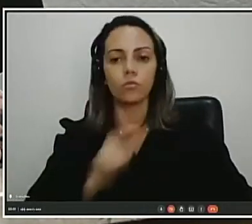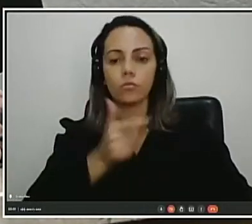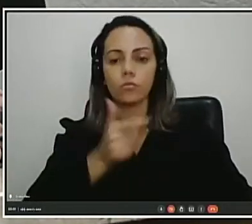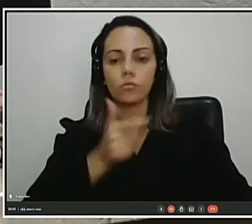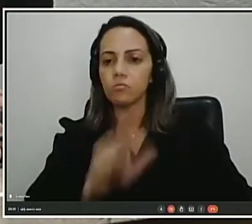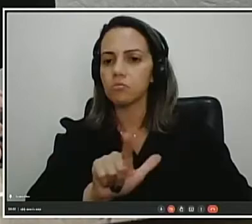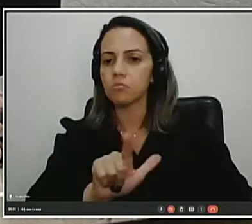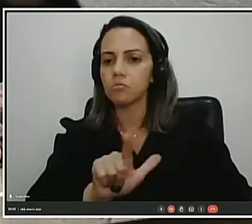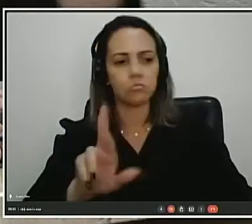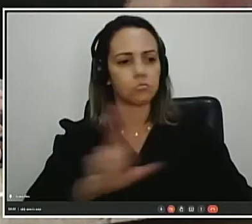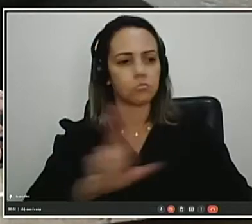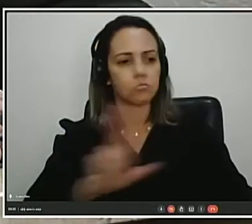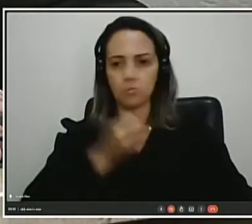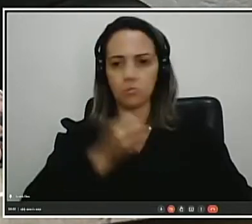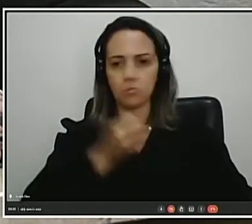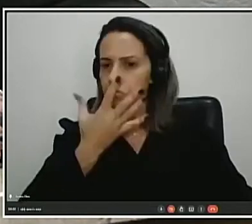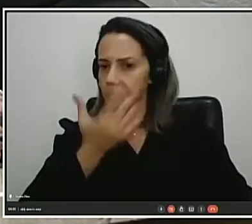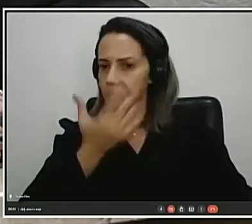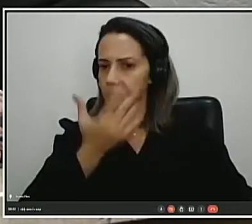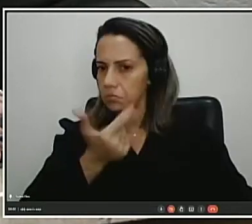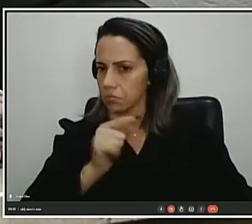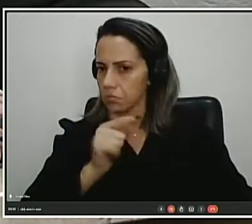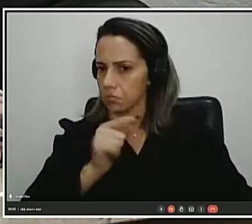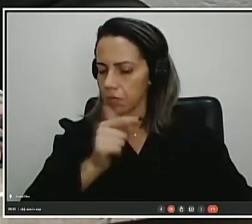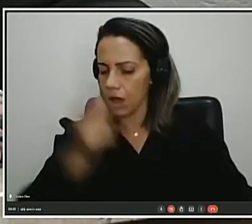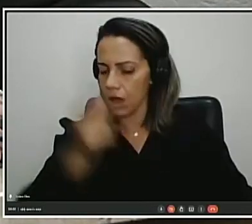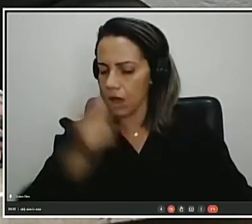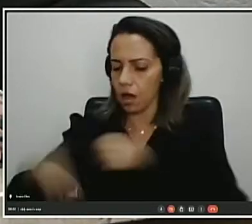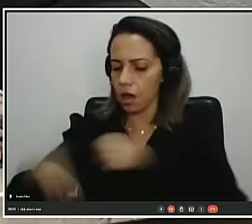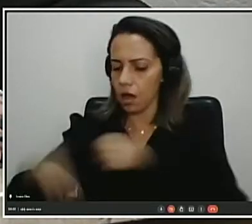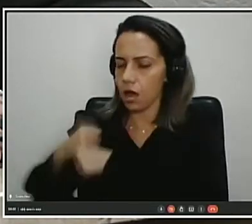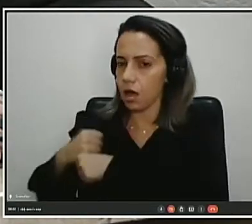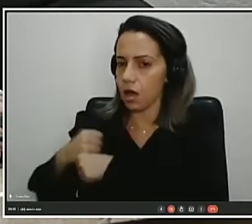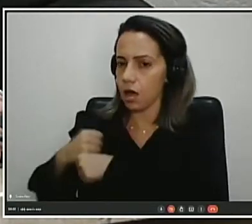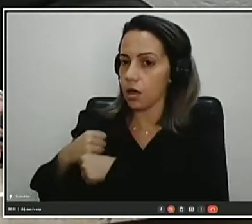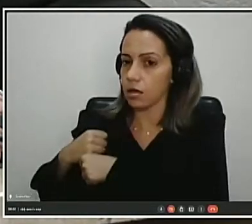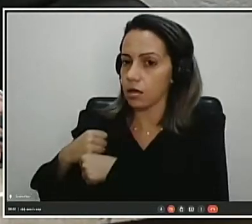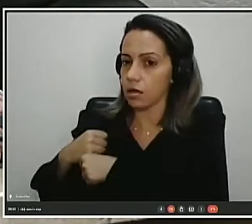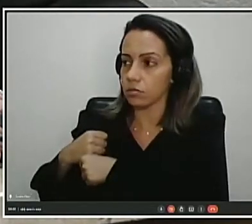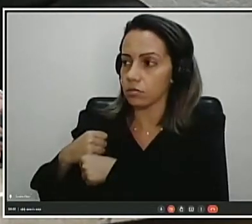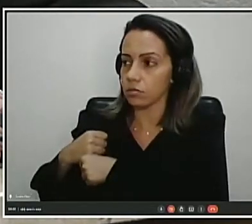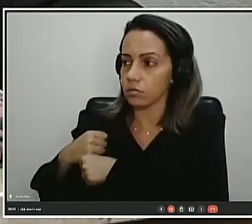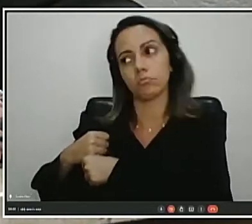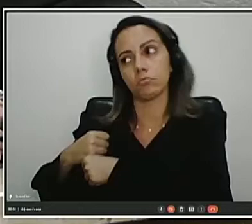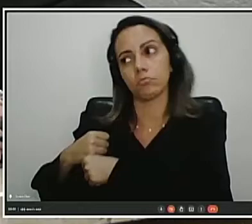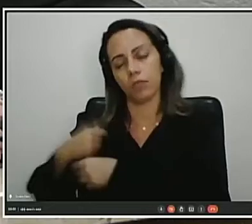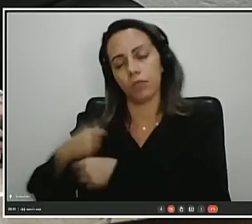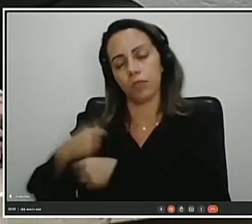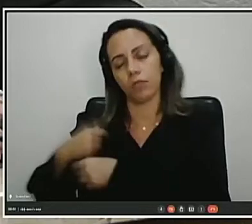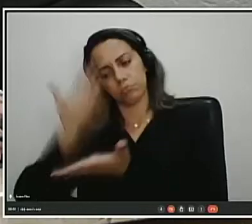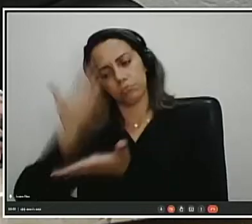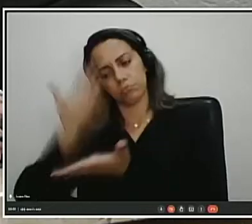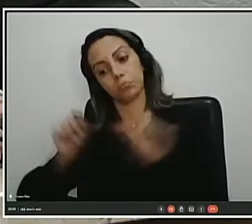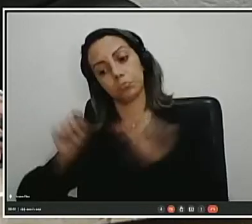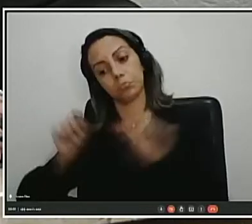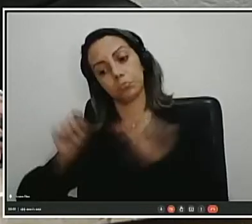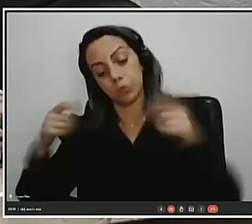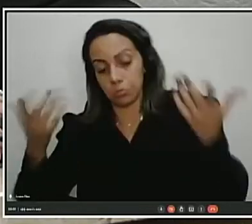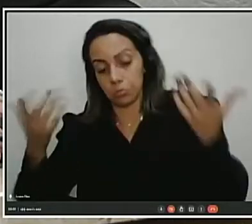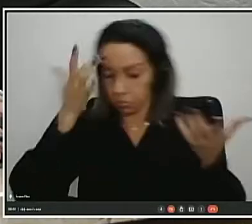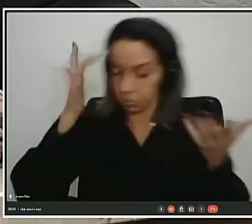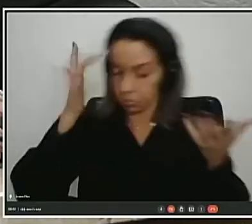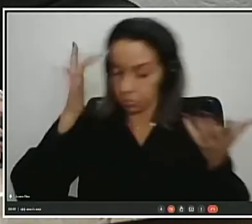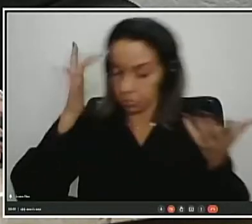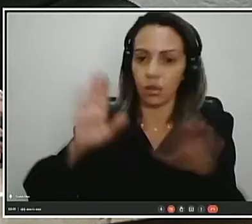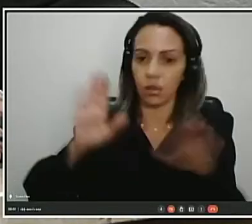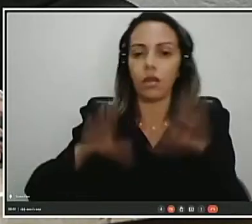boa, né, exata, assim, no ano passado. Eu até acredito que, não sei, devia ser porque